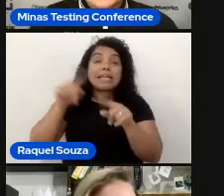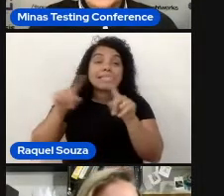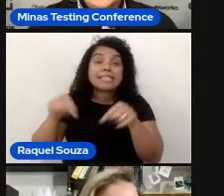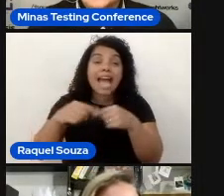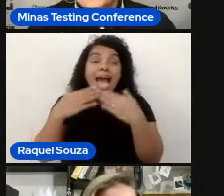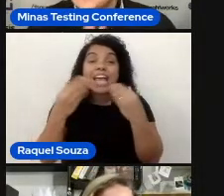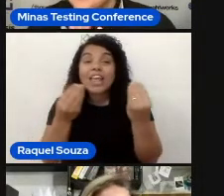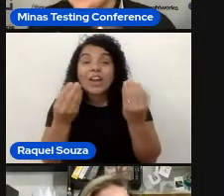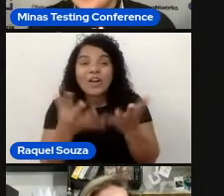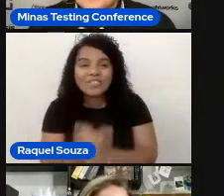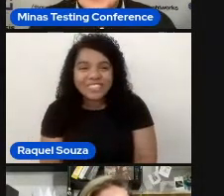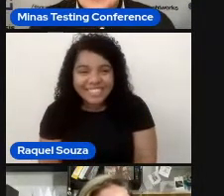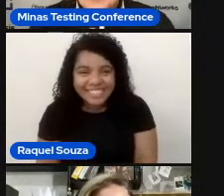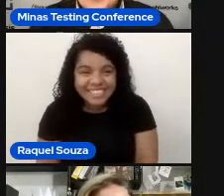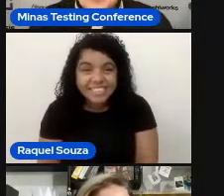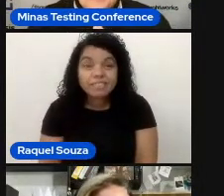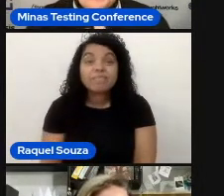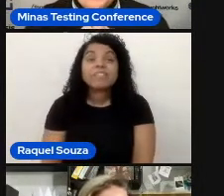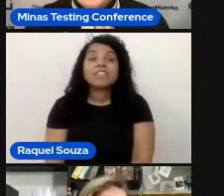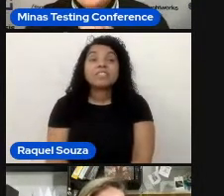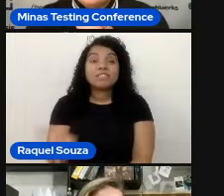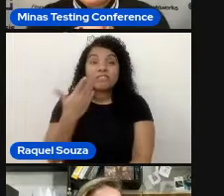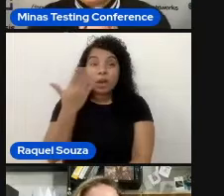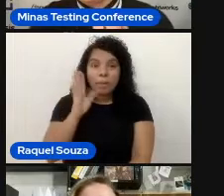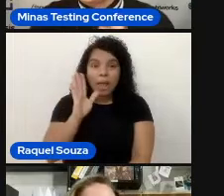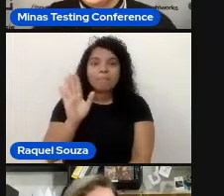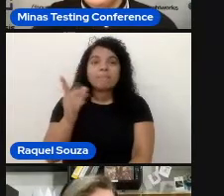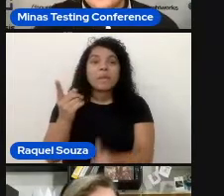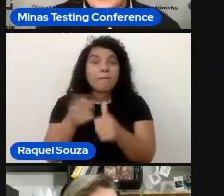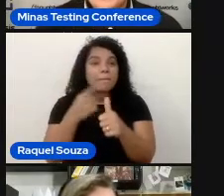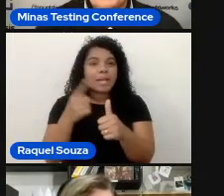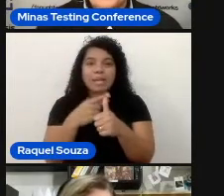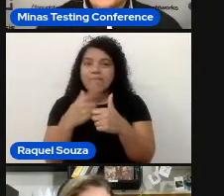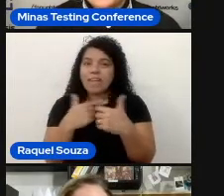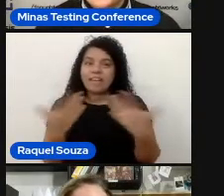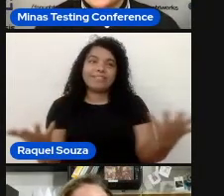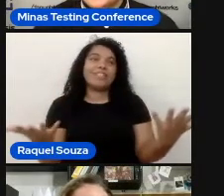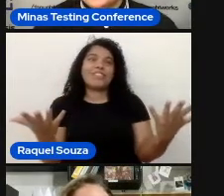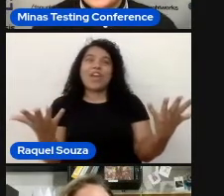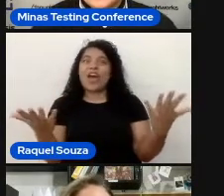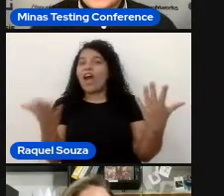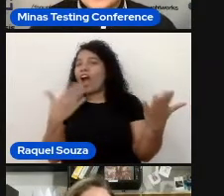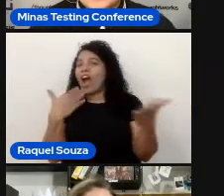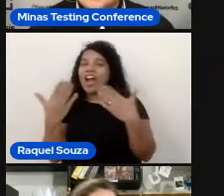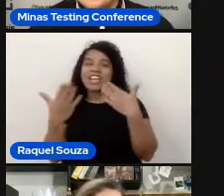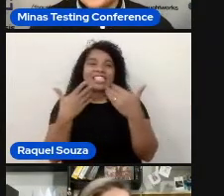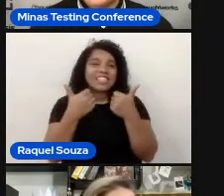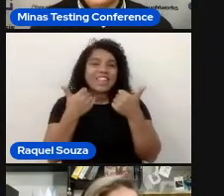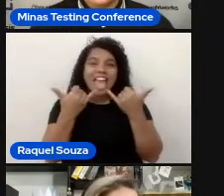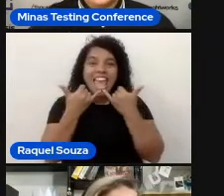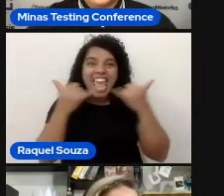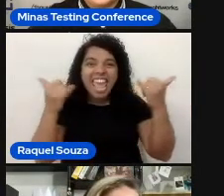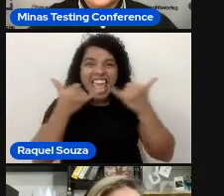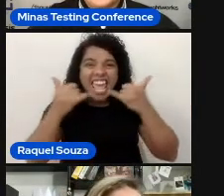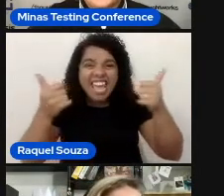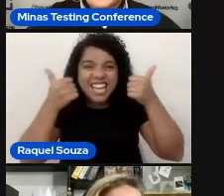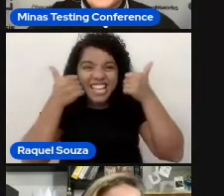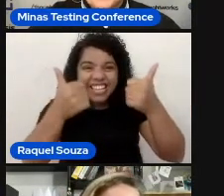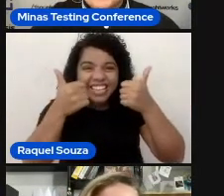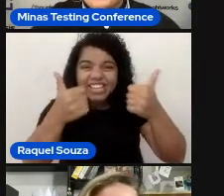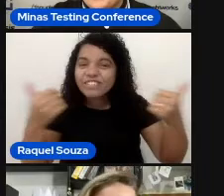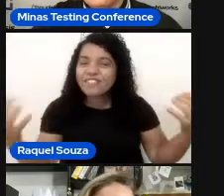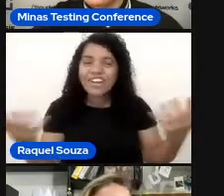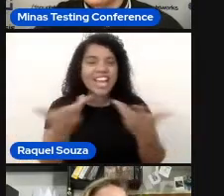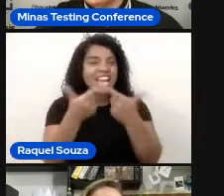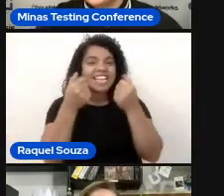ser? Vamos lá, pessoal. Primeiro, que vibe boa, que energia lá em cima. Foi excelente